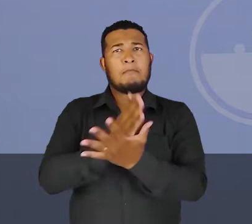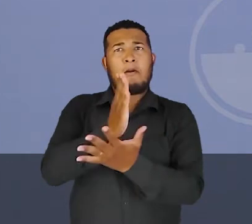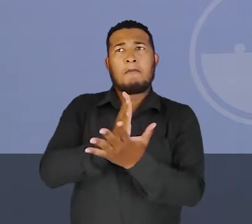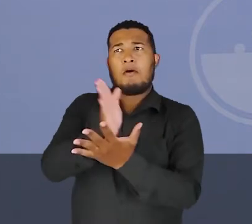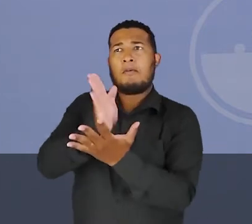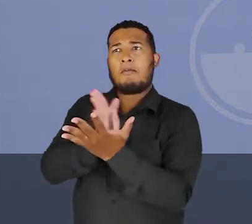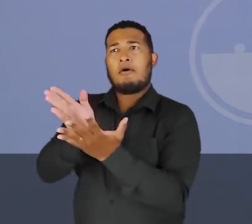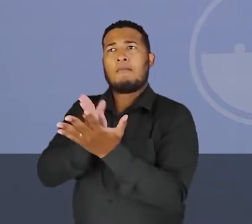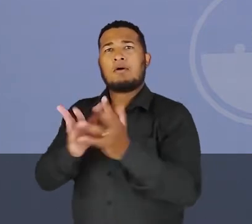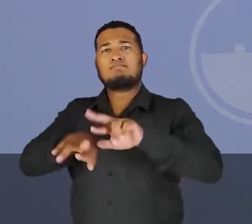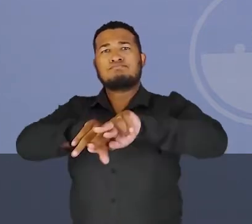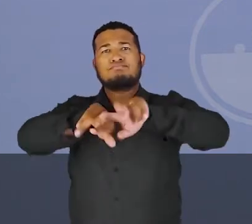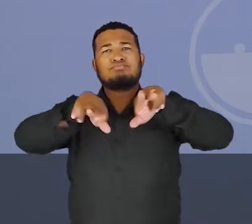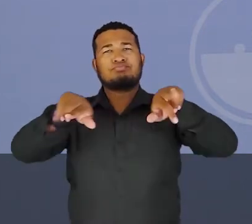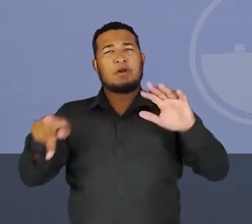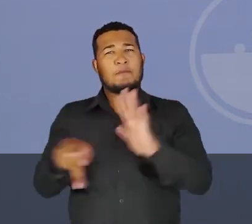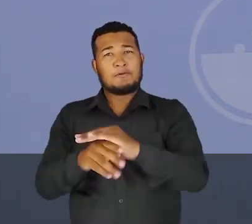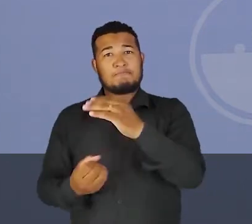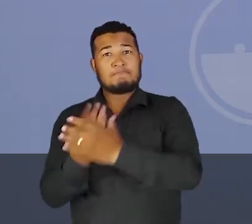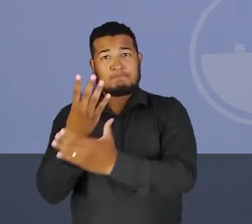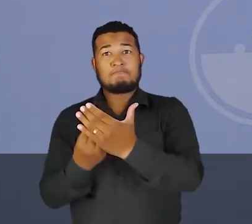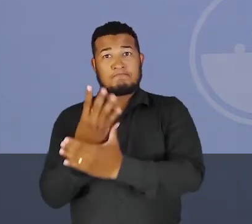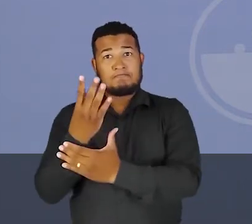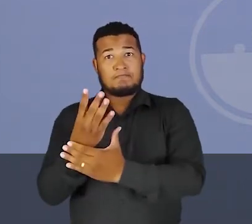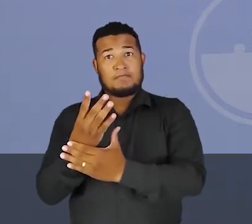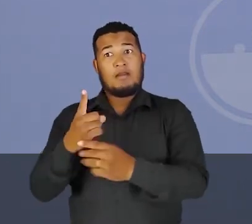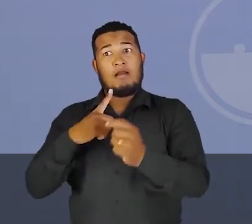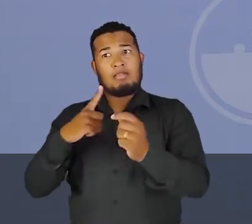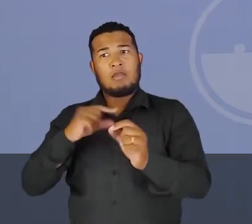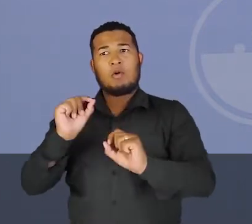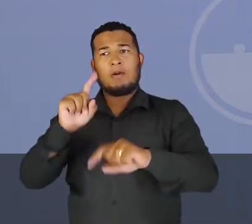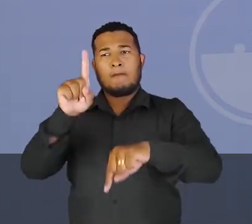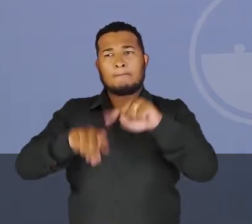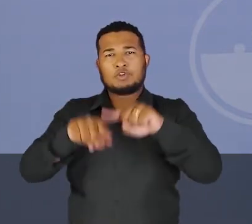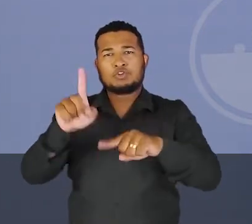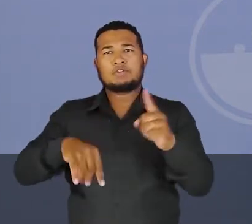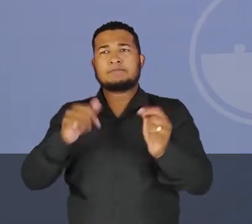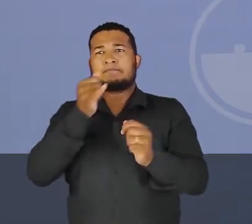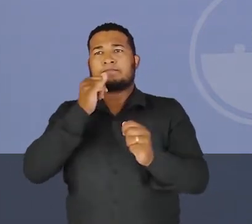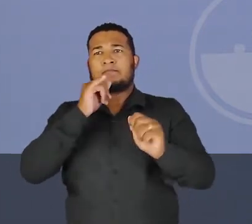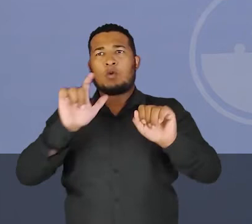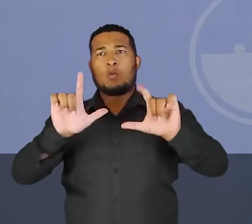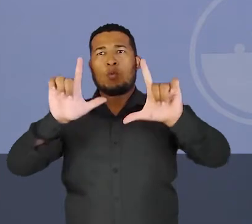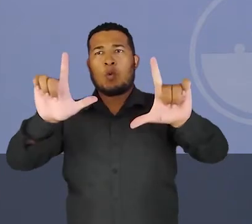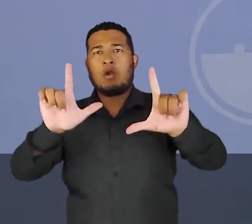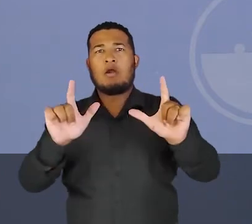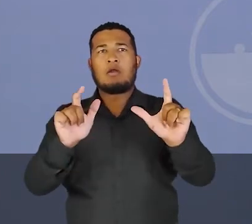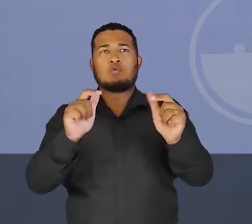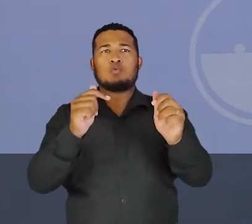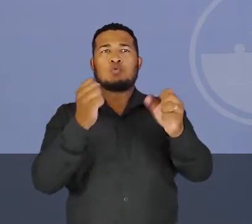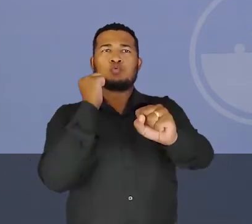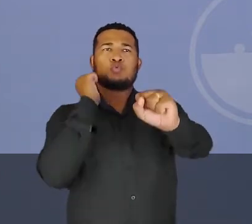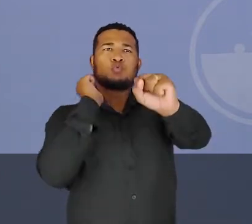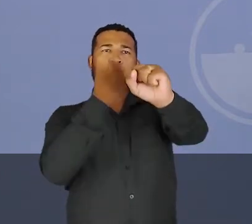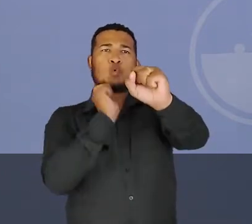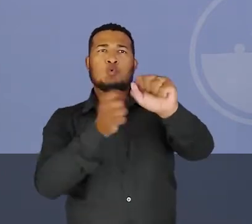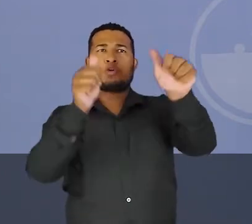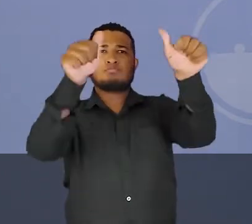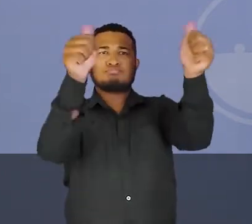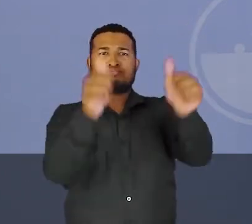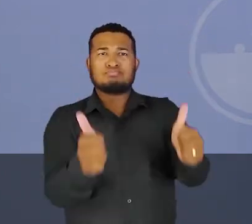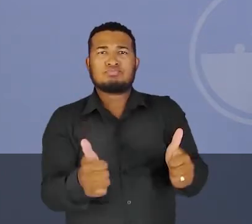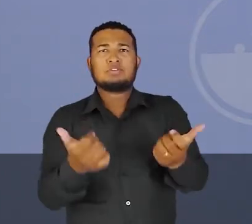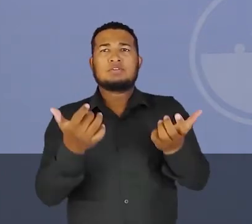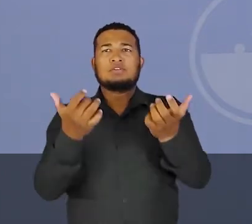de criação, que tanto ele tem materialidade, tem objetos, tem o quadro, tem a escultura, tem a peça de teatro,